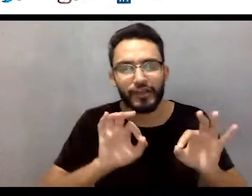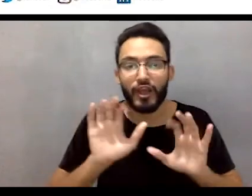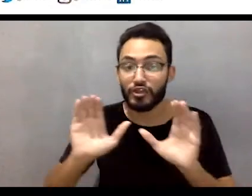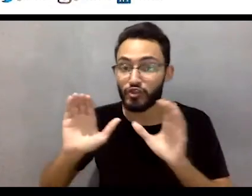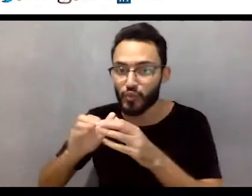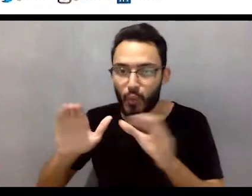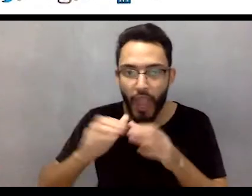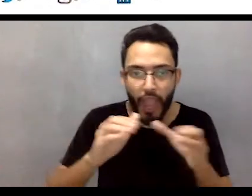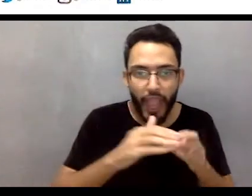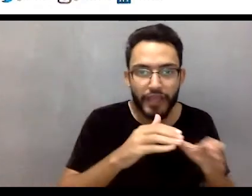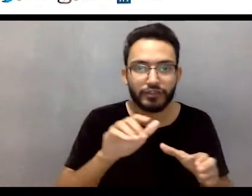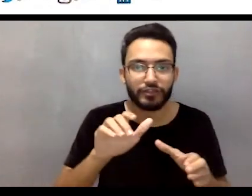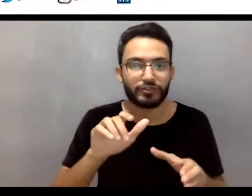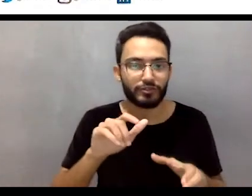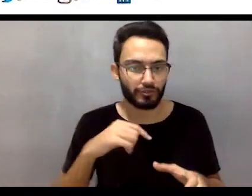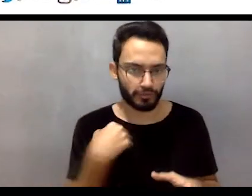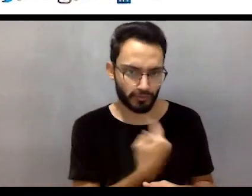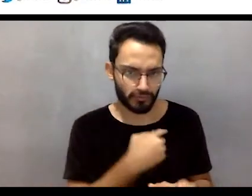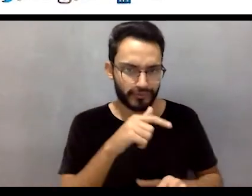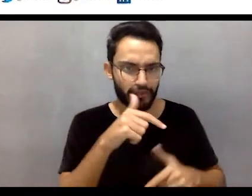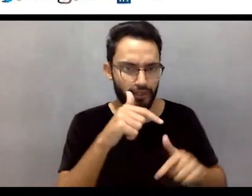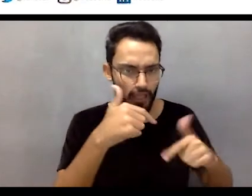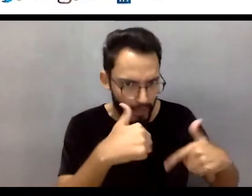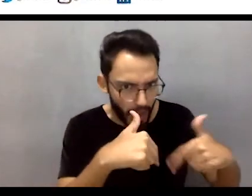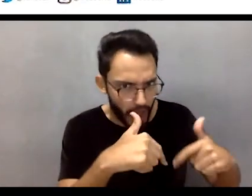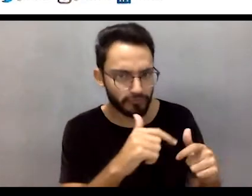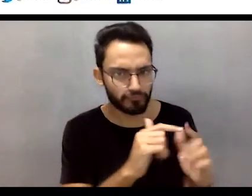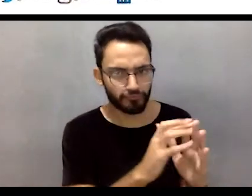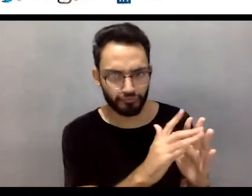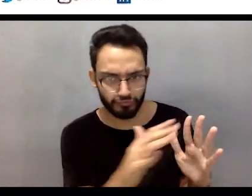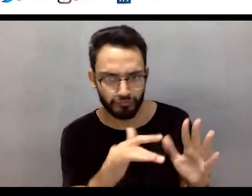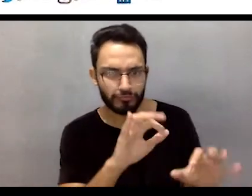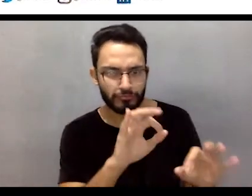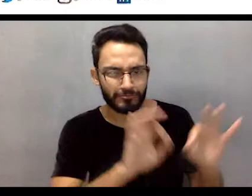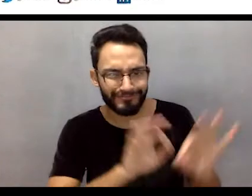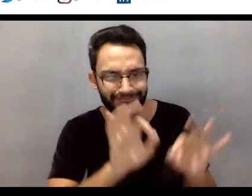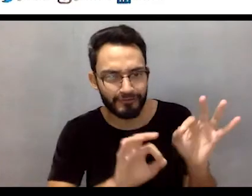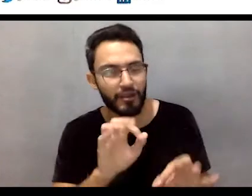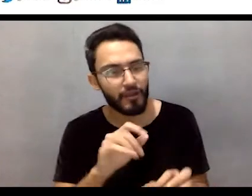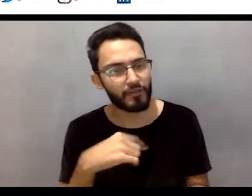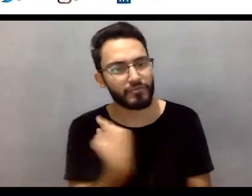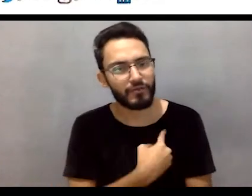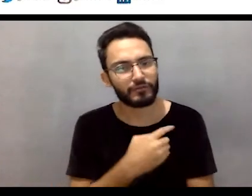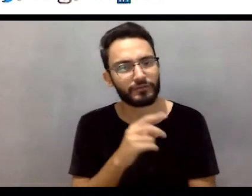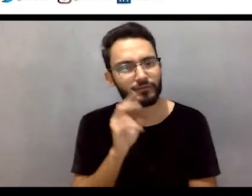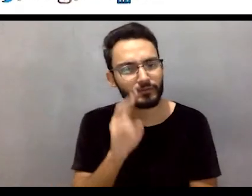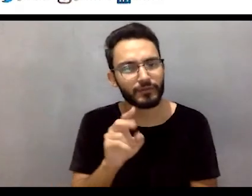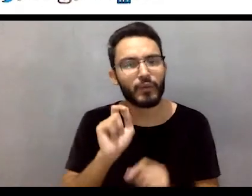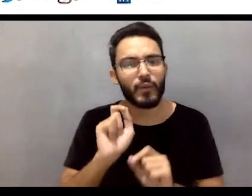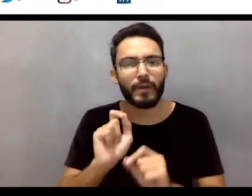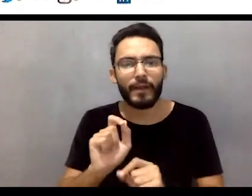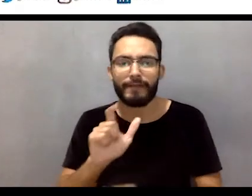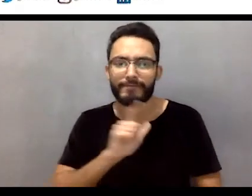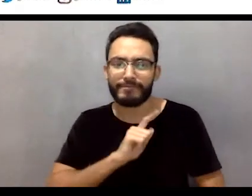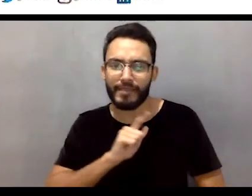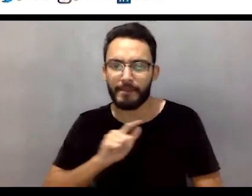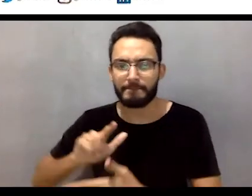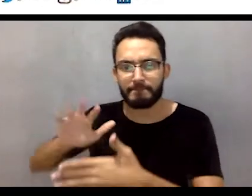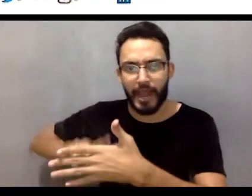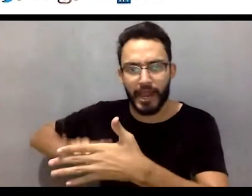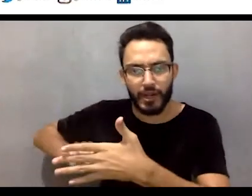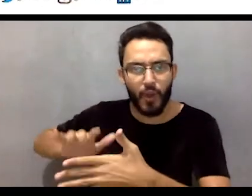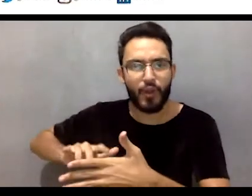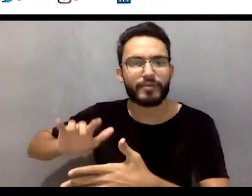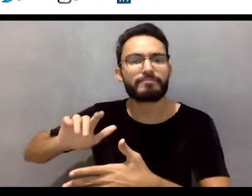squads, trabalhando no nosso dia a dia. Então a gente olha o product backlog, a gente recebe aquele